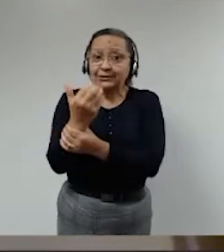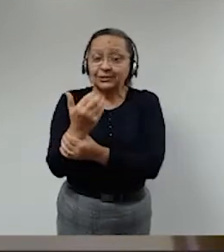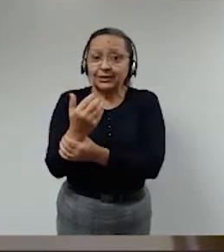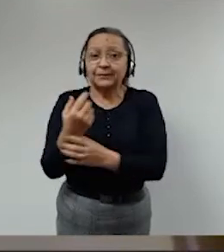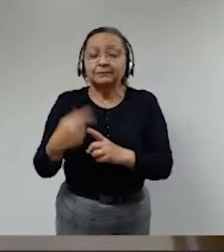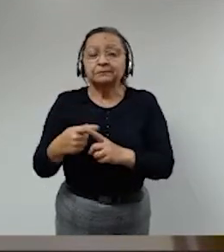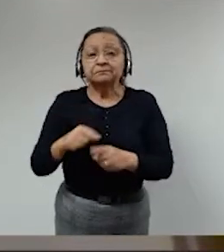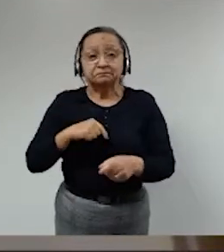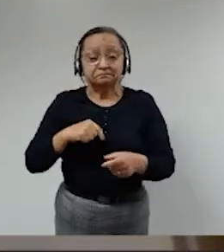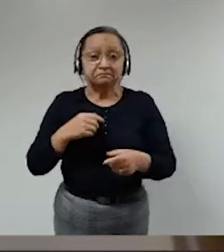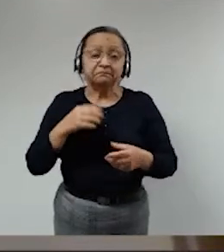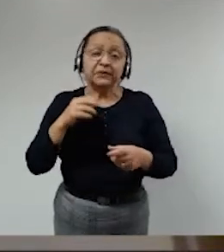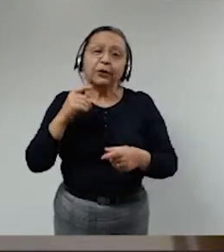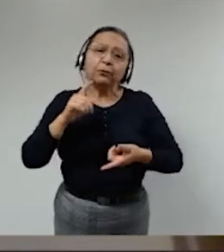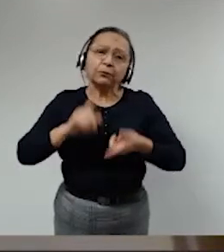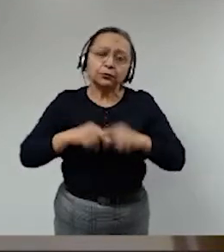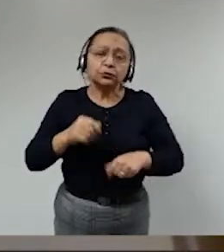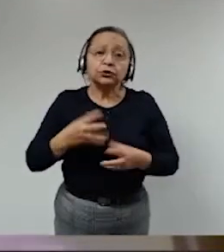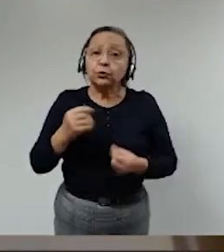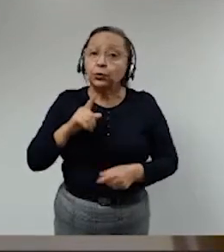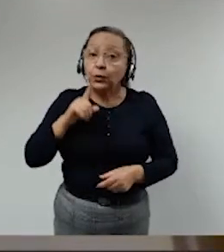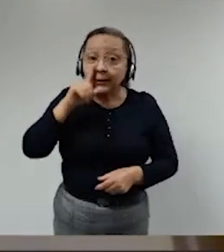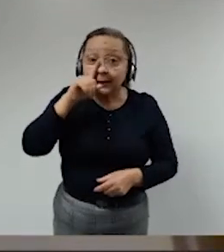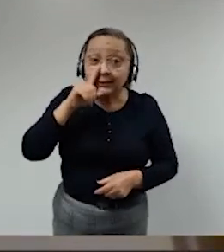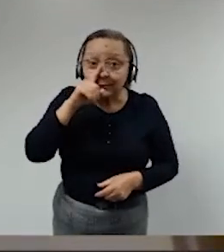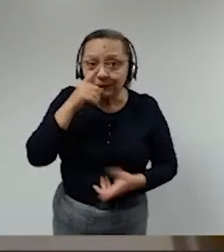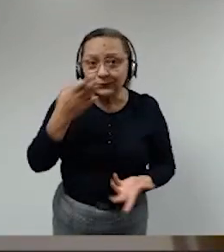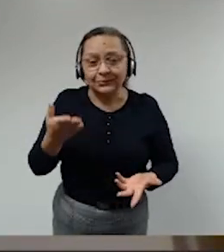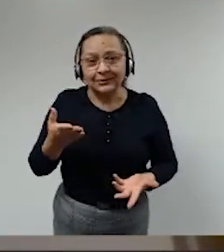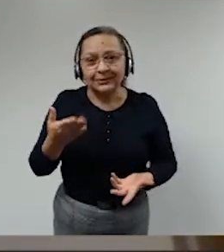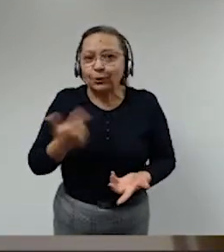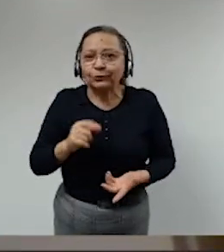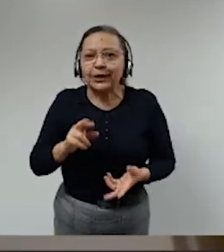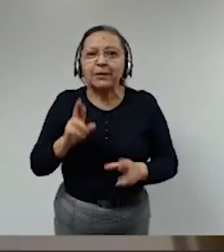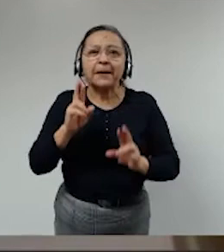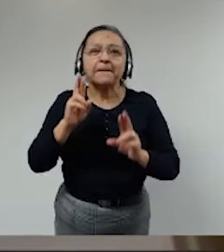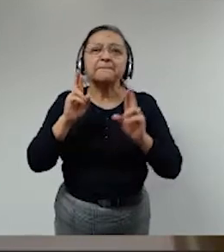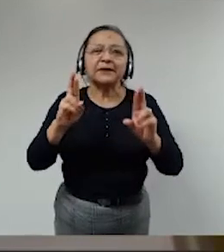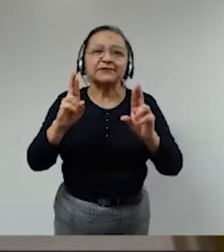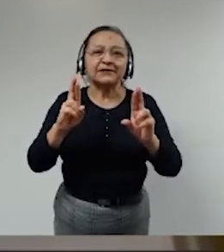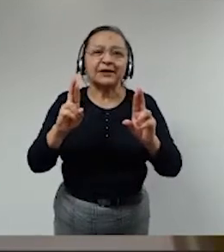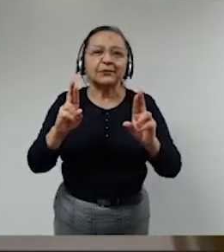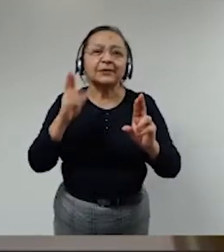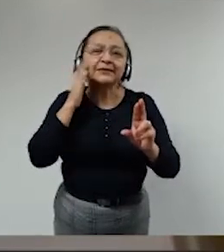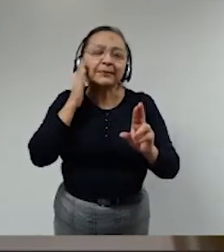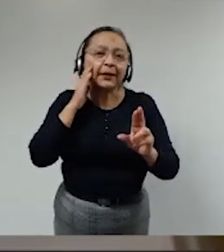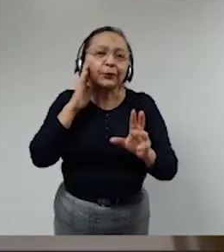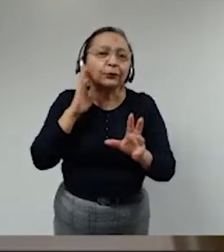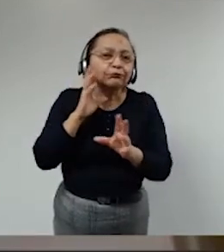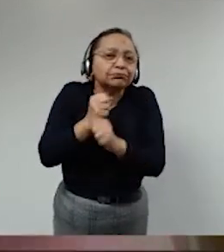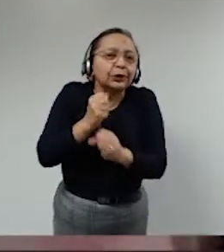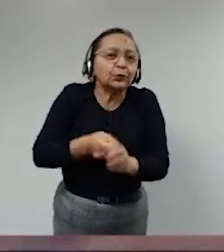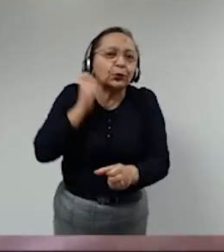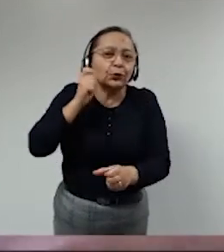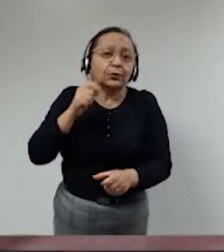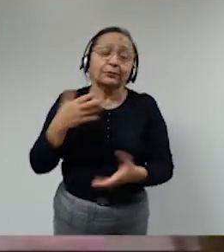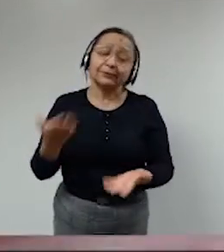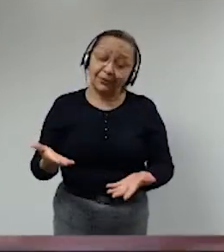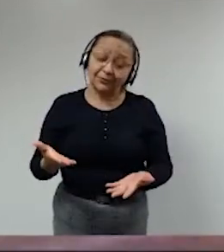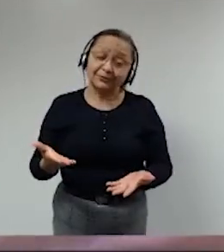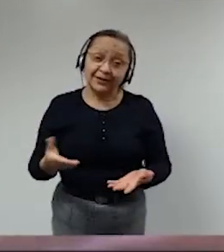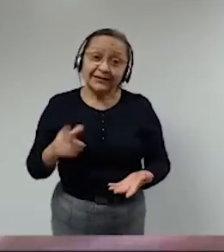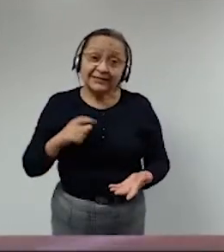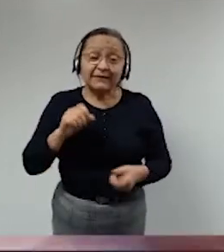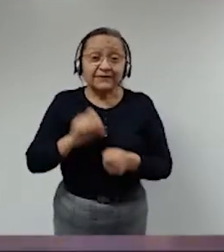entretenimento, ele é um produto de risco, de altíssimo risco, né? É muito difícil você dizer qual que vai ser a receita do produto audiovisual, né? Você pode dizer vai fazer